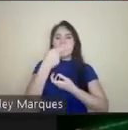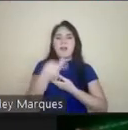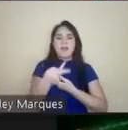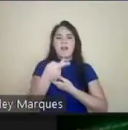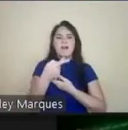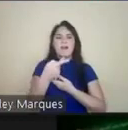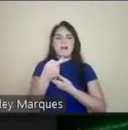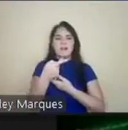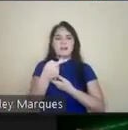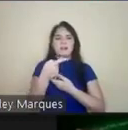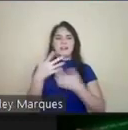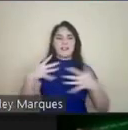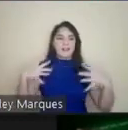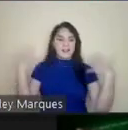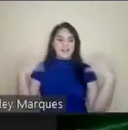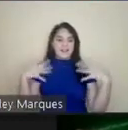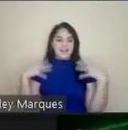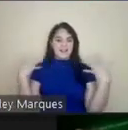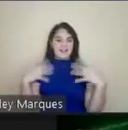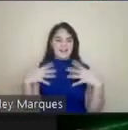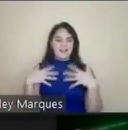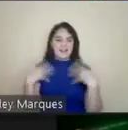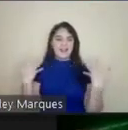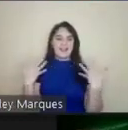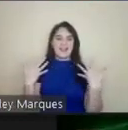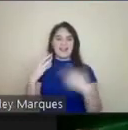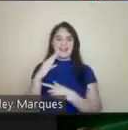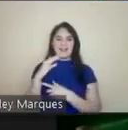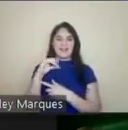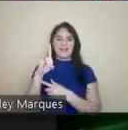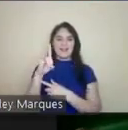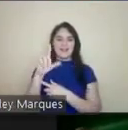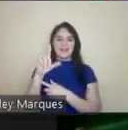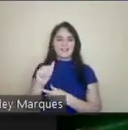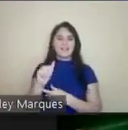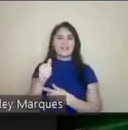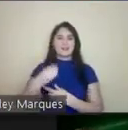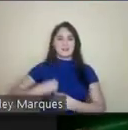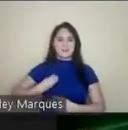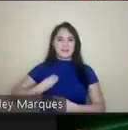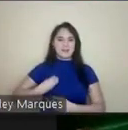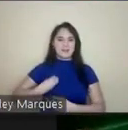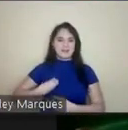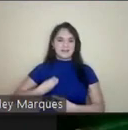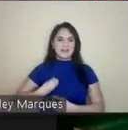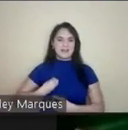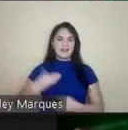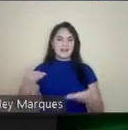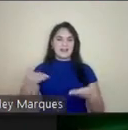da alegria de falar com, de estar com Cida, de estar com Midá, duas pessoas que eu aprendi